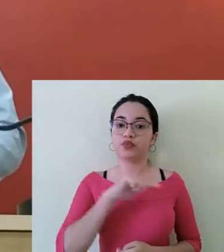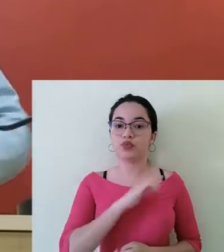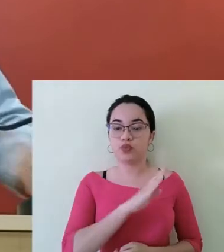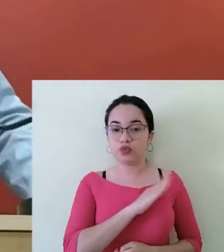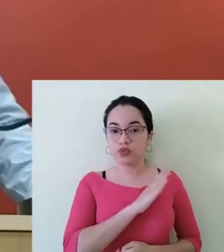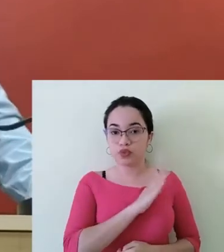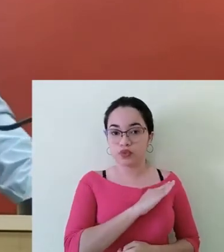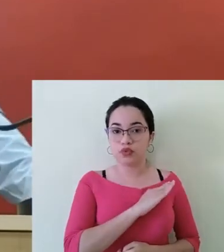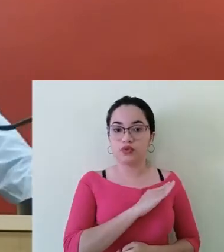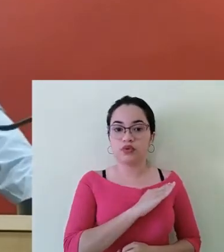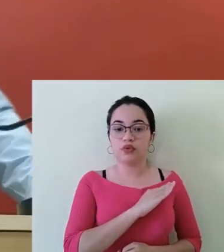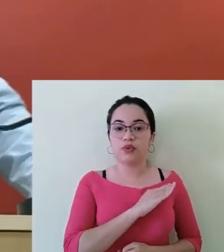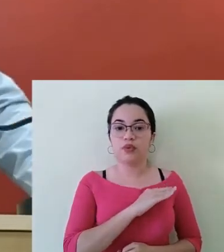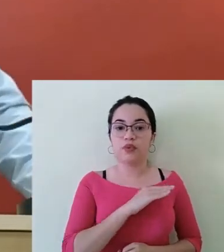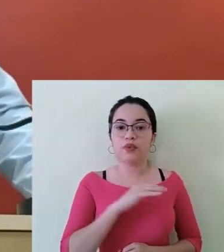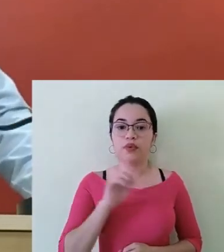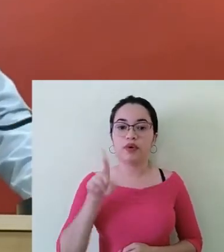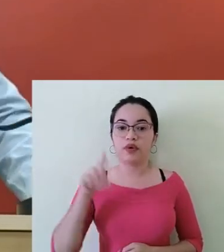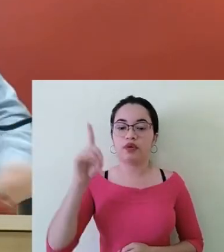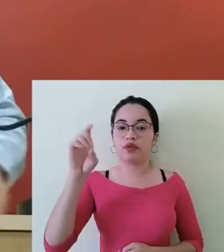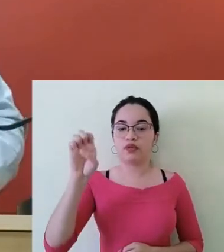nosso coração, ele é